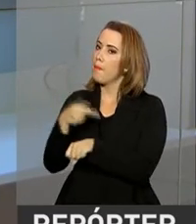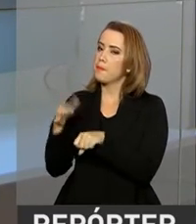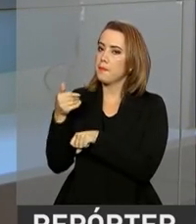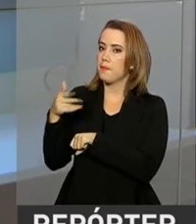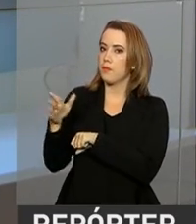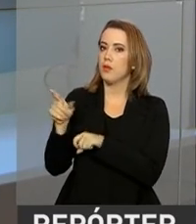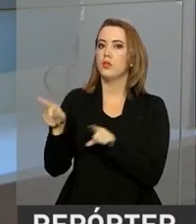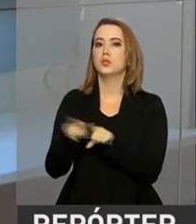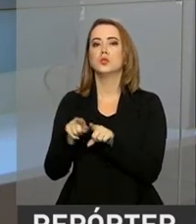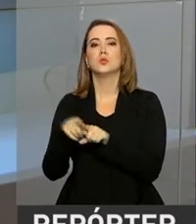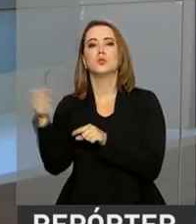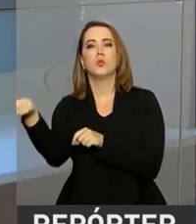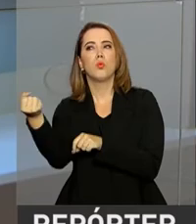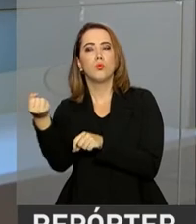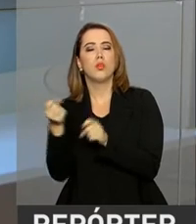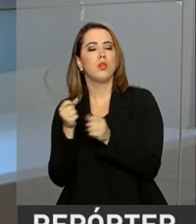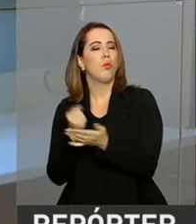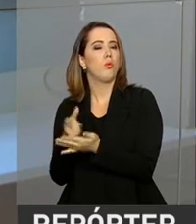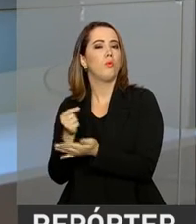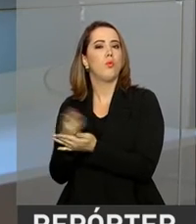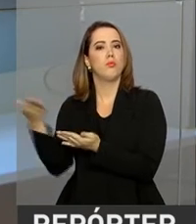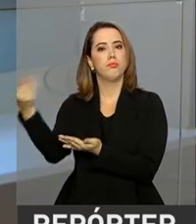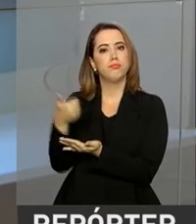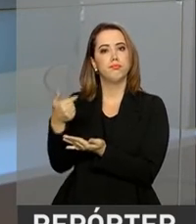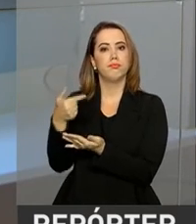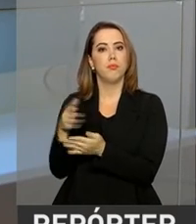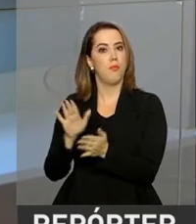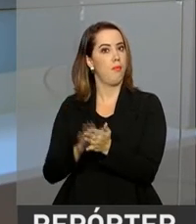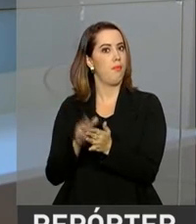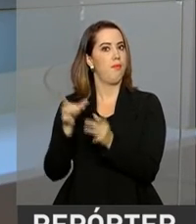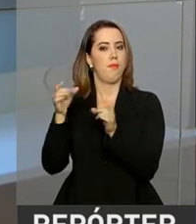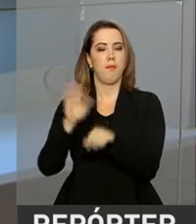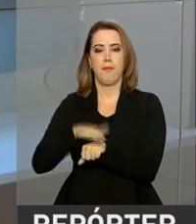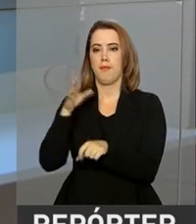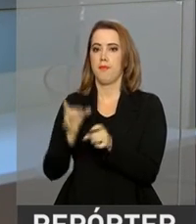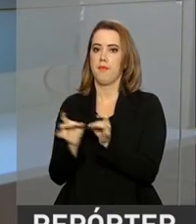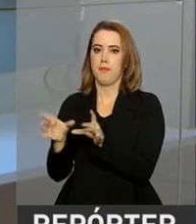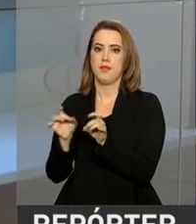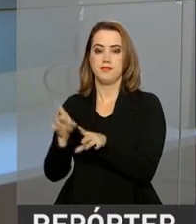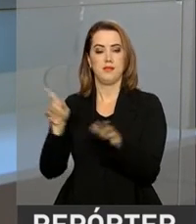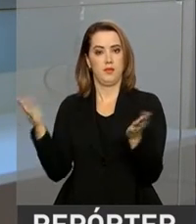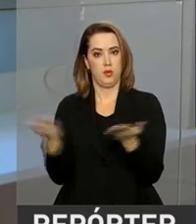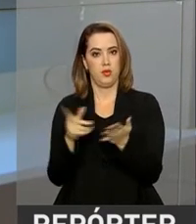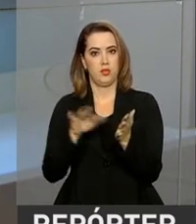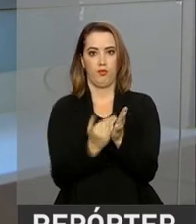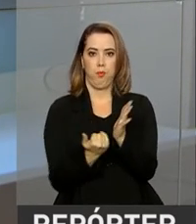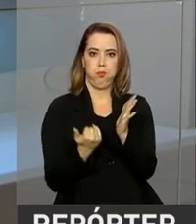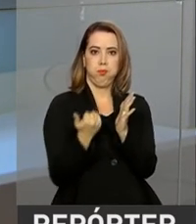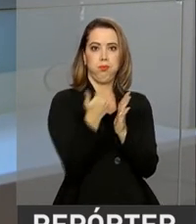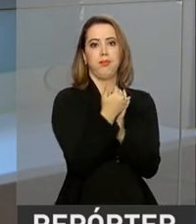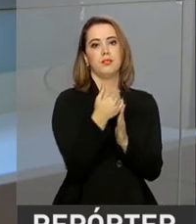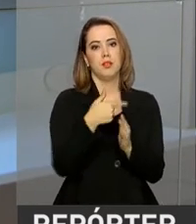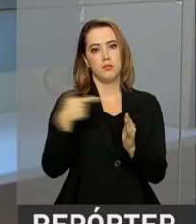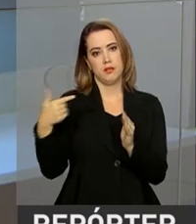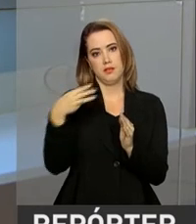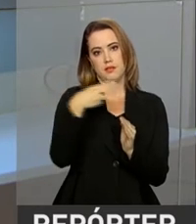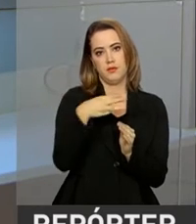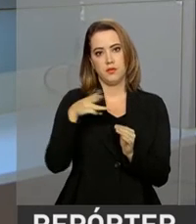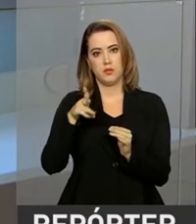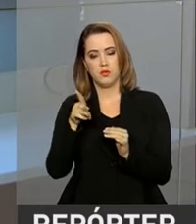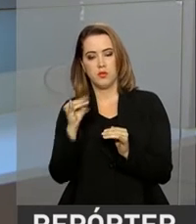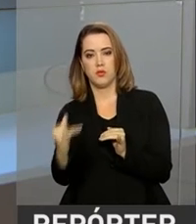semestre deste ano o resultado é um superávit na balança comercial de mais de 23 bilhões e meio de dólares